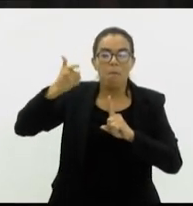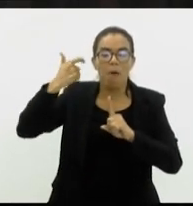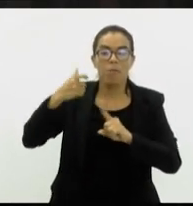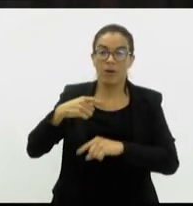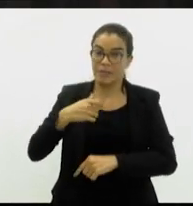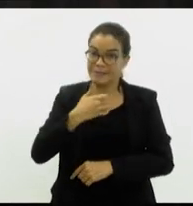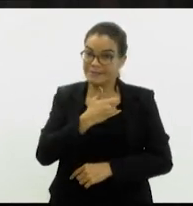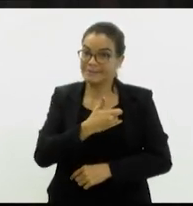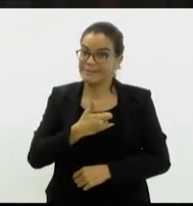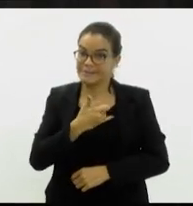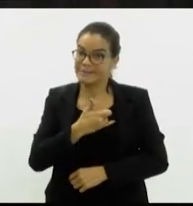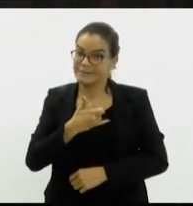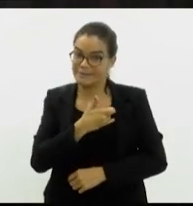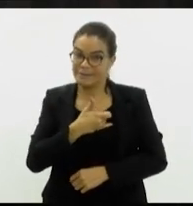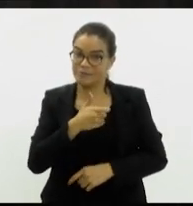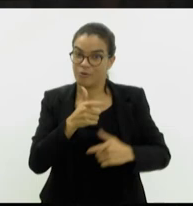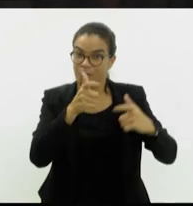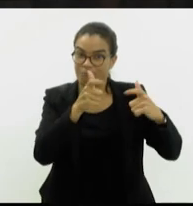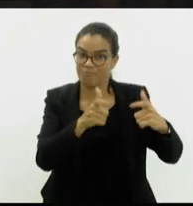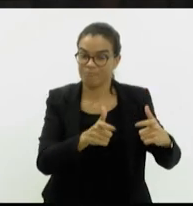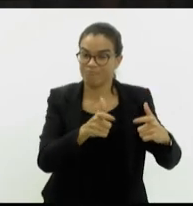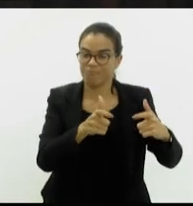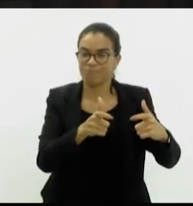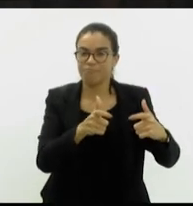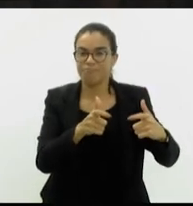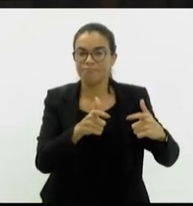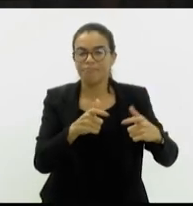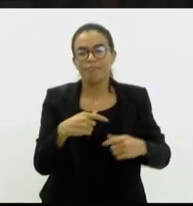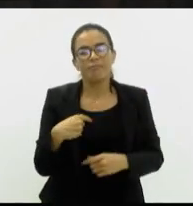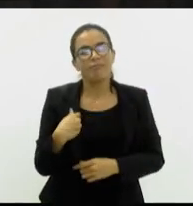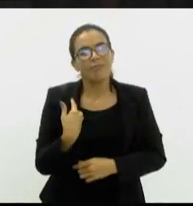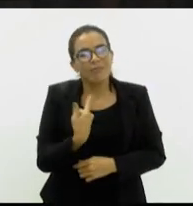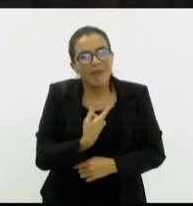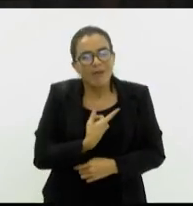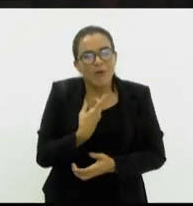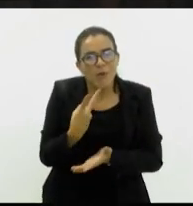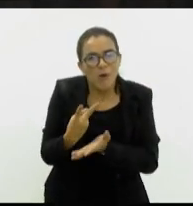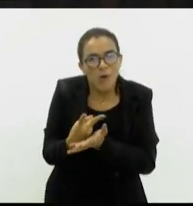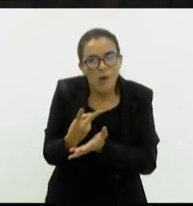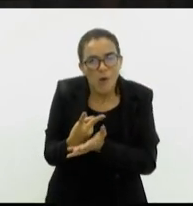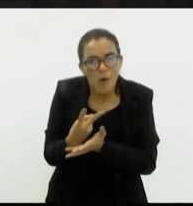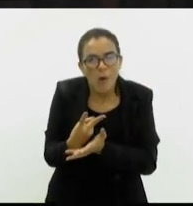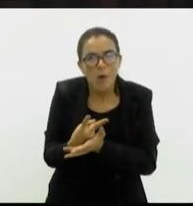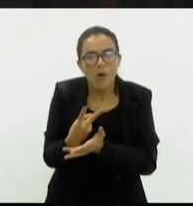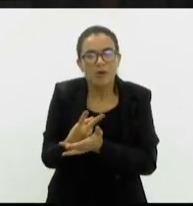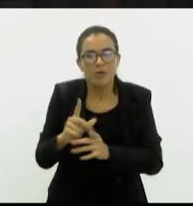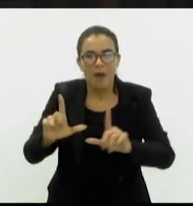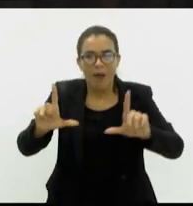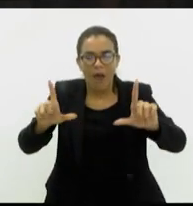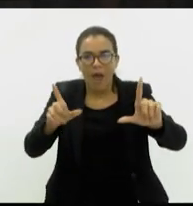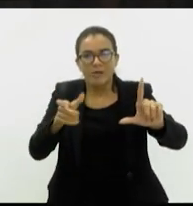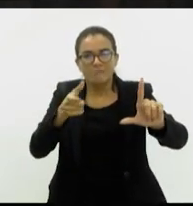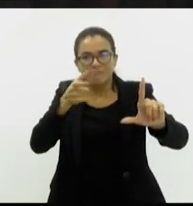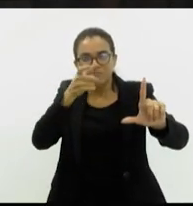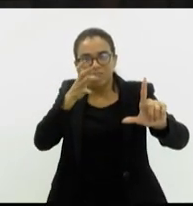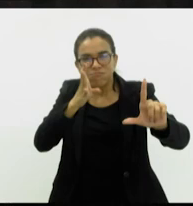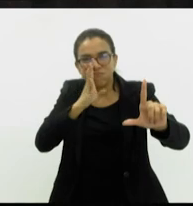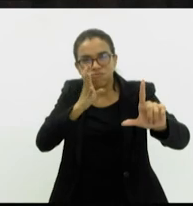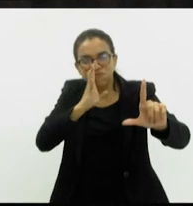de Miriti se a gente continuasse a ver o noticiário como eu eu assim o